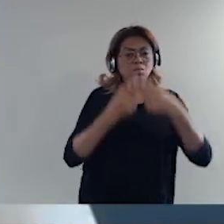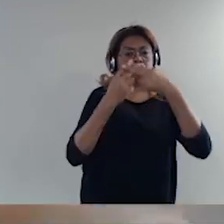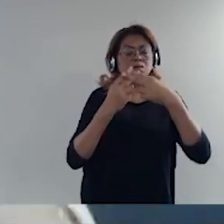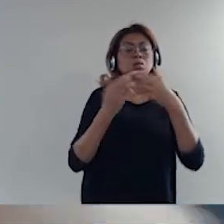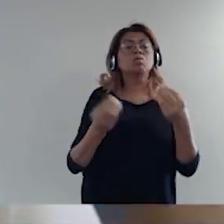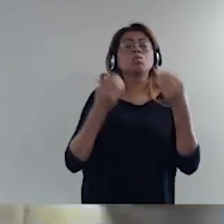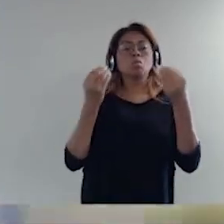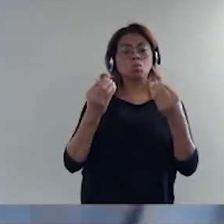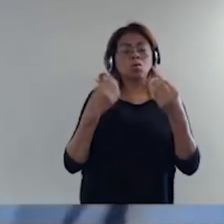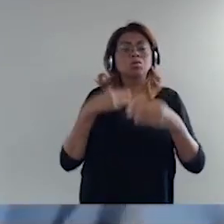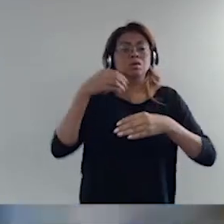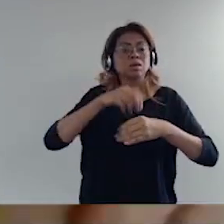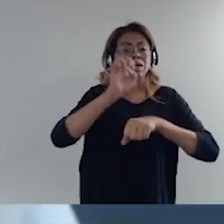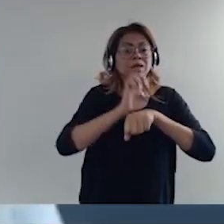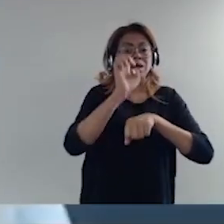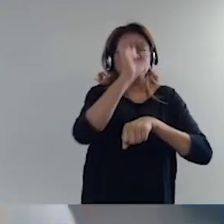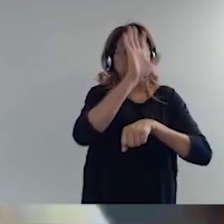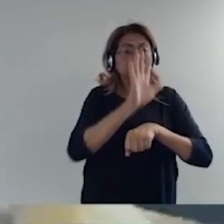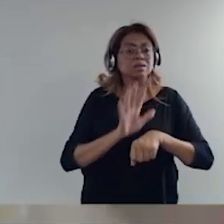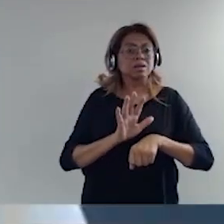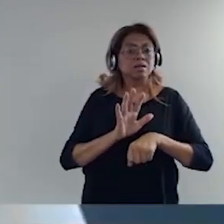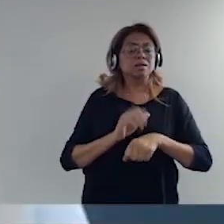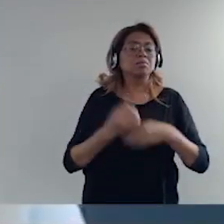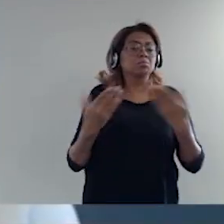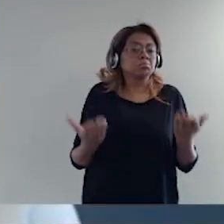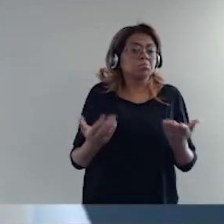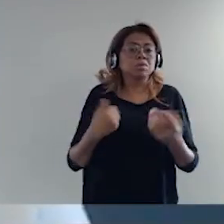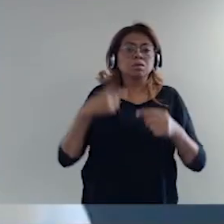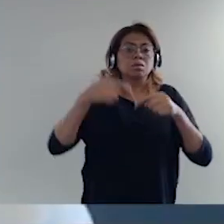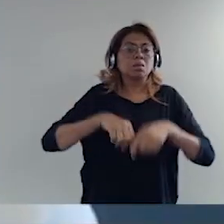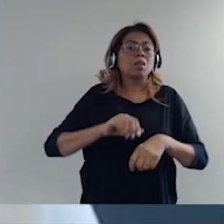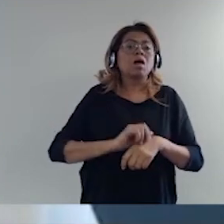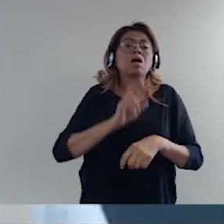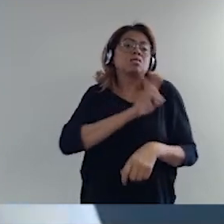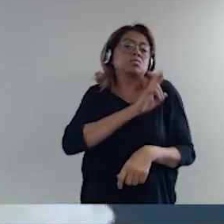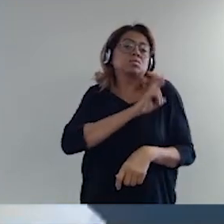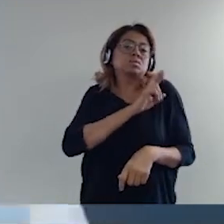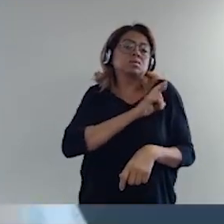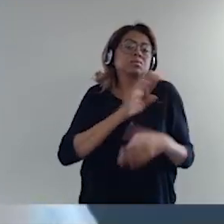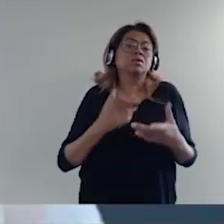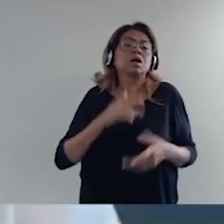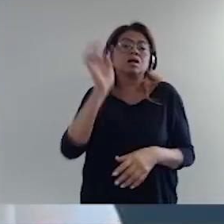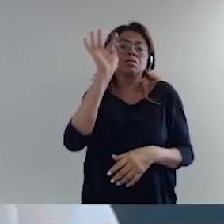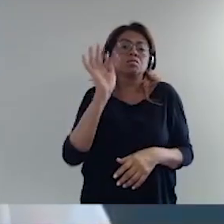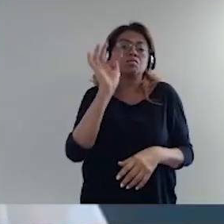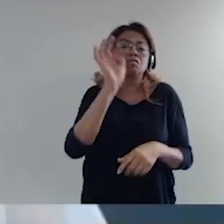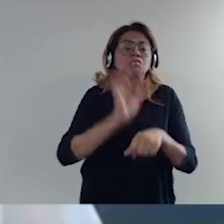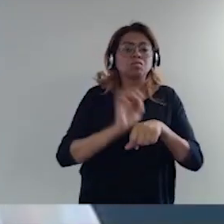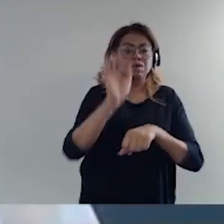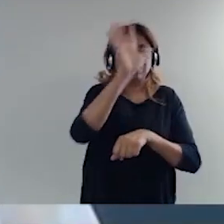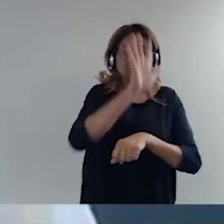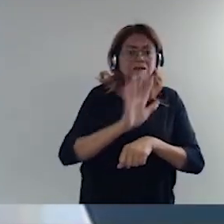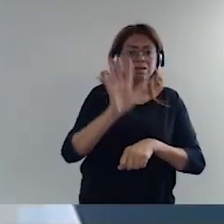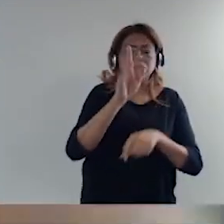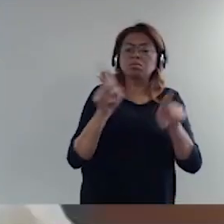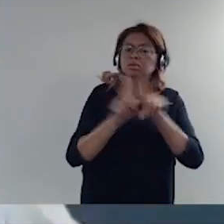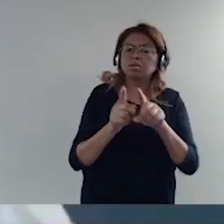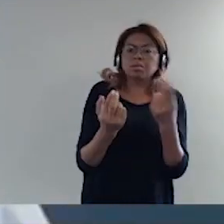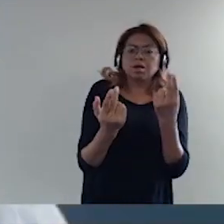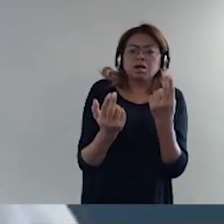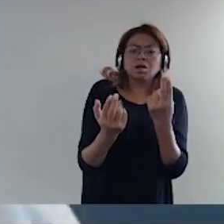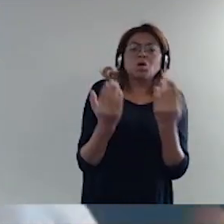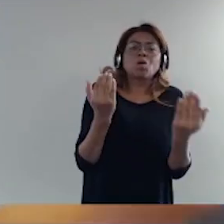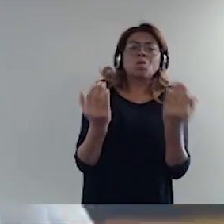Os presídios federais respondem por nada, não significa nada. Não é? Da mesma forma que os hospitais da União, uma